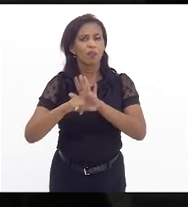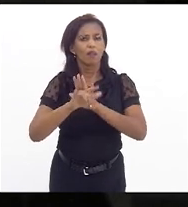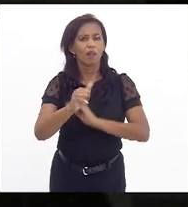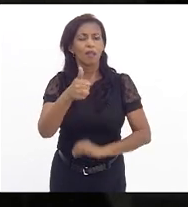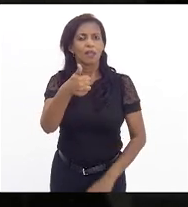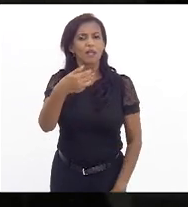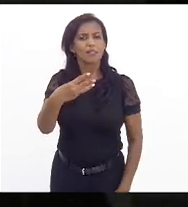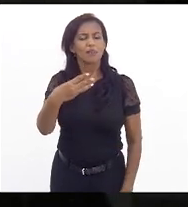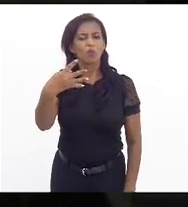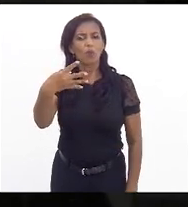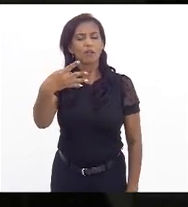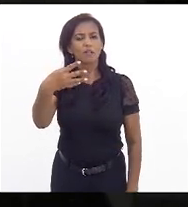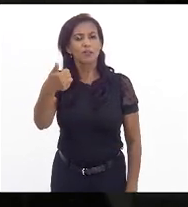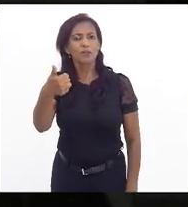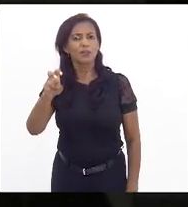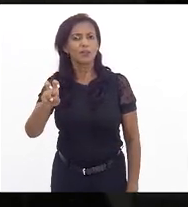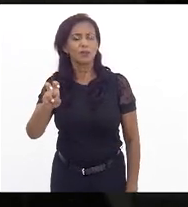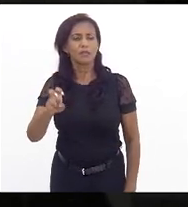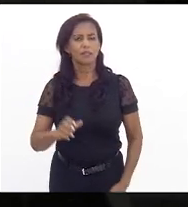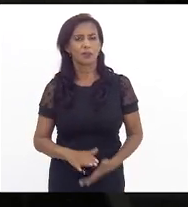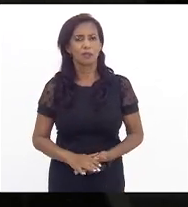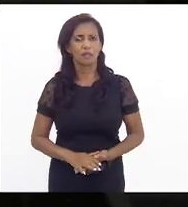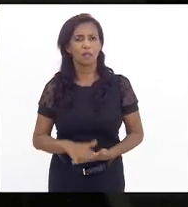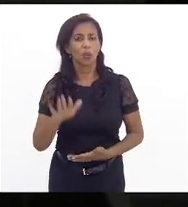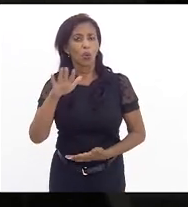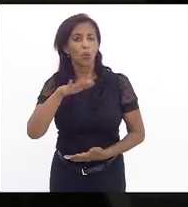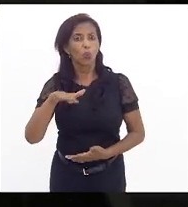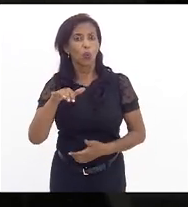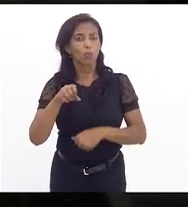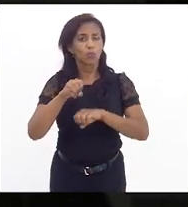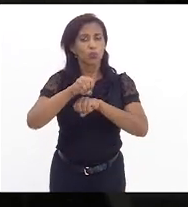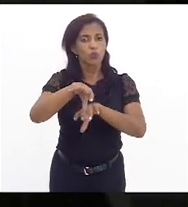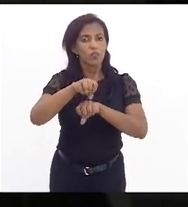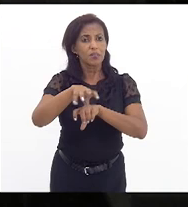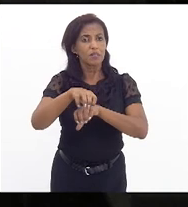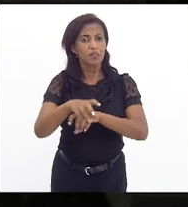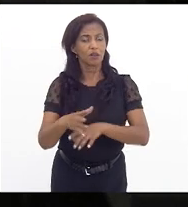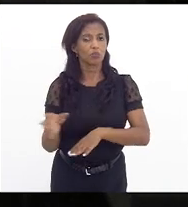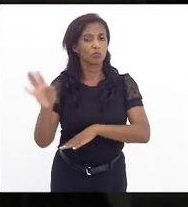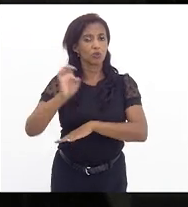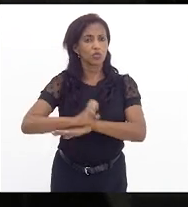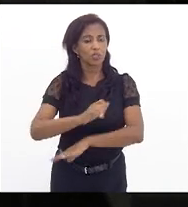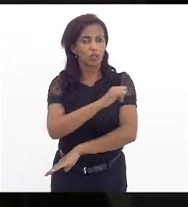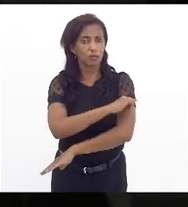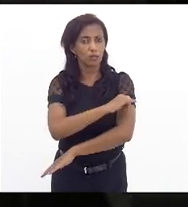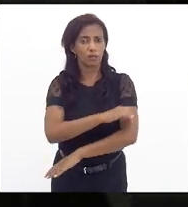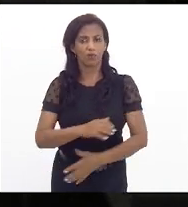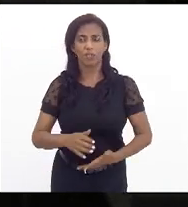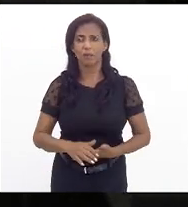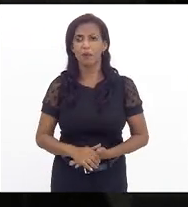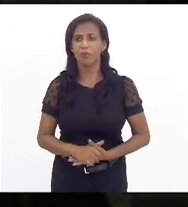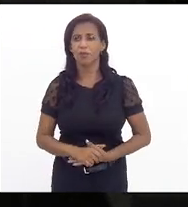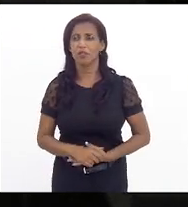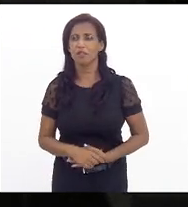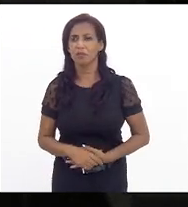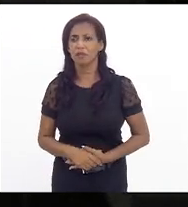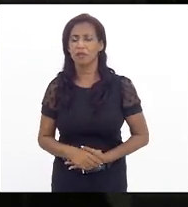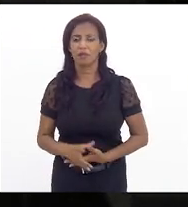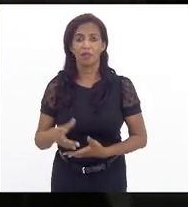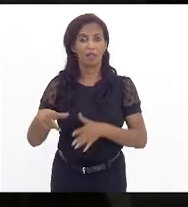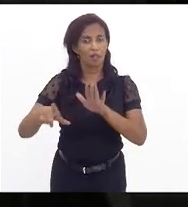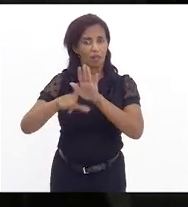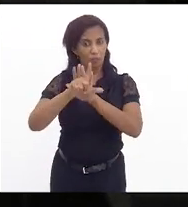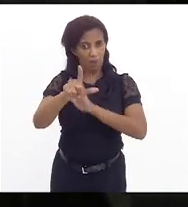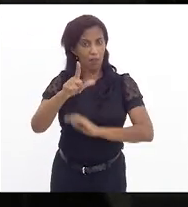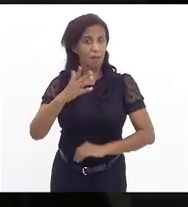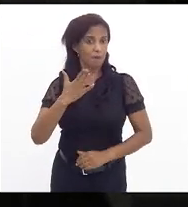número 13.415, no âmbito do sistema de ensino do Estado do Rio de Janeiro. É uma lei de